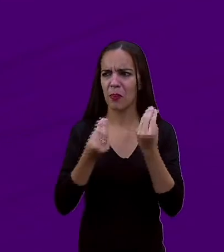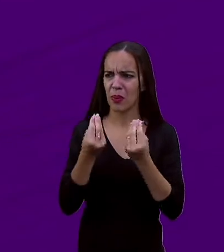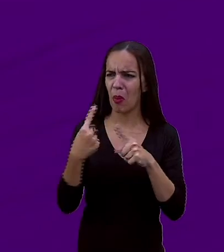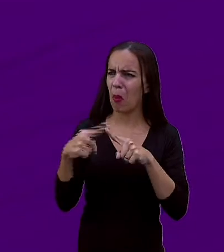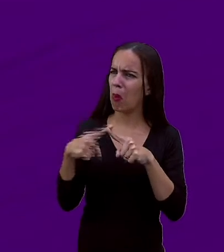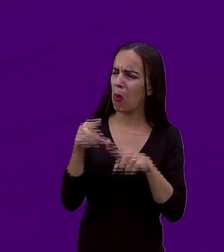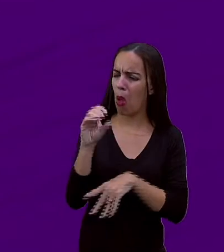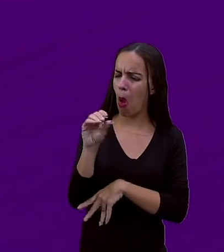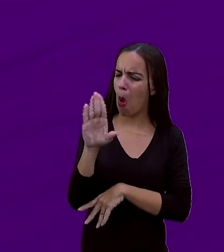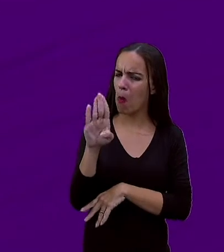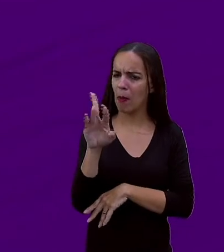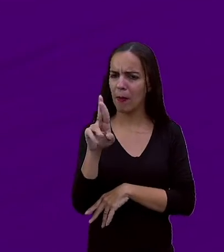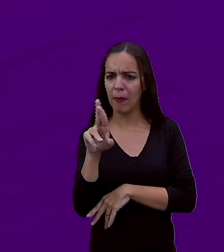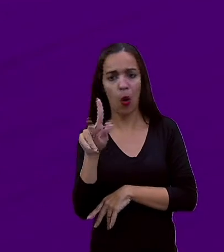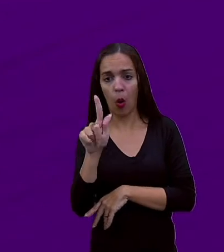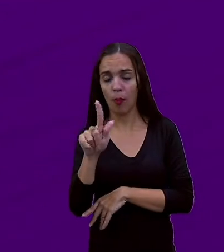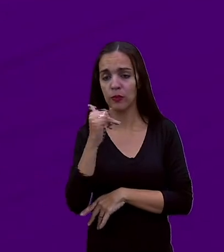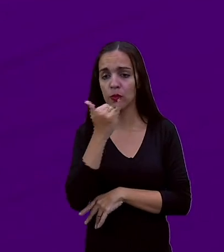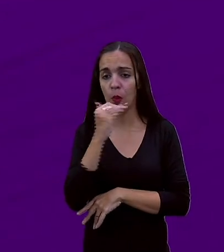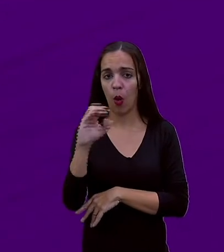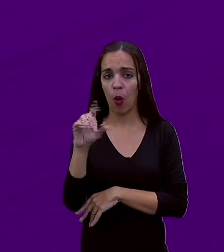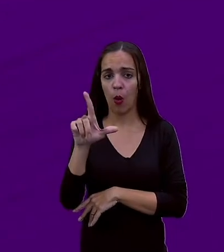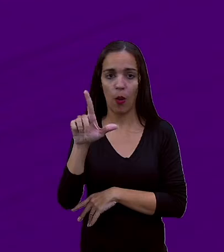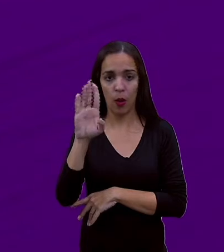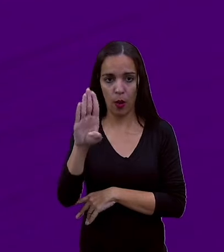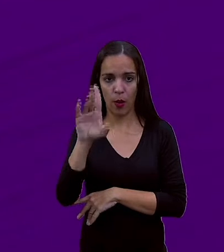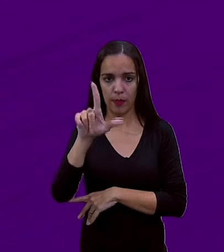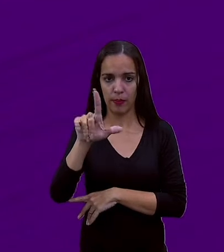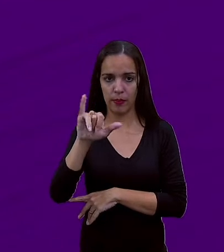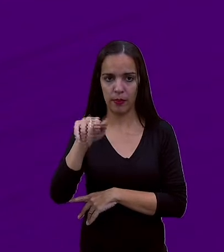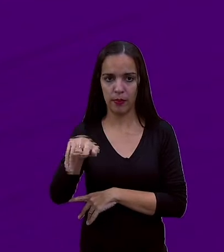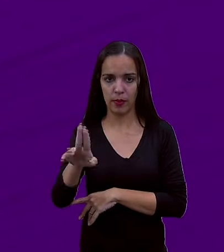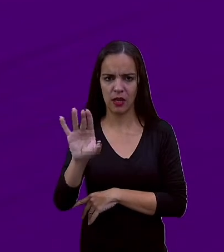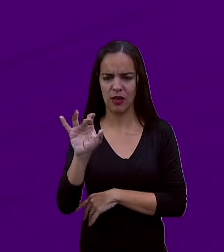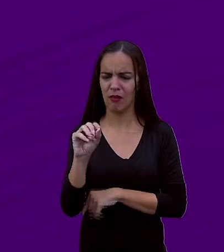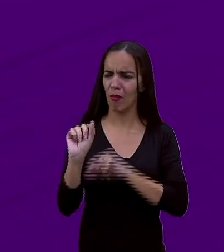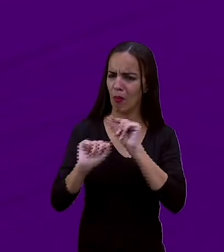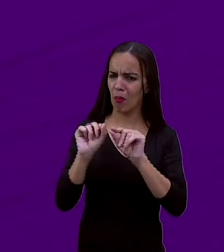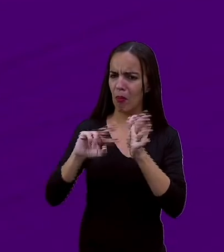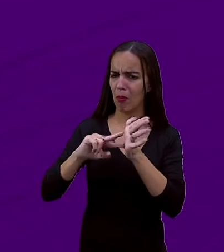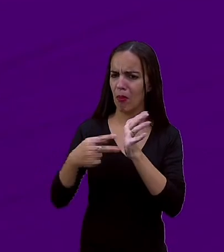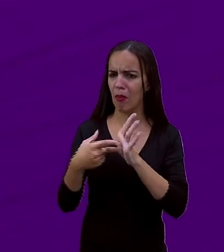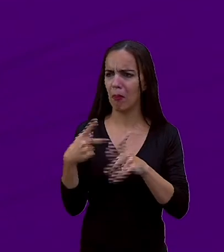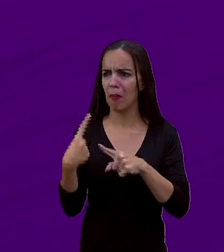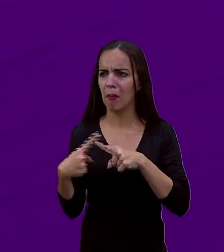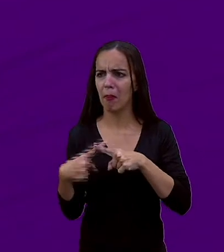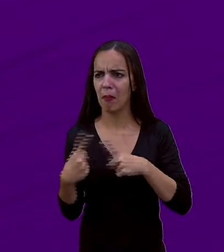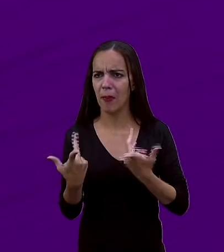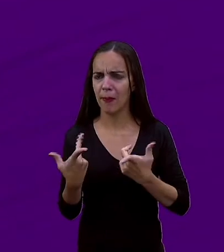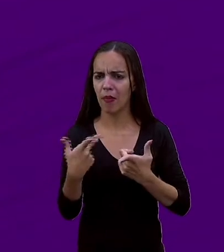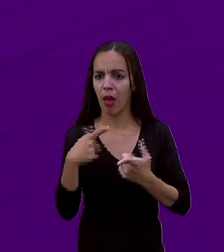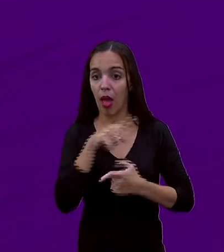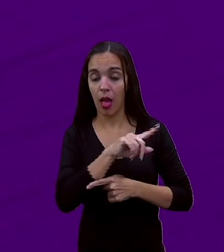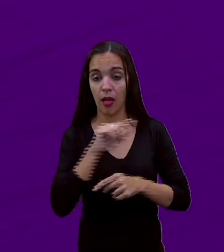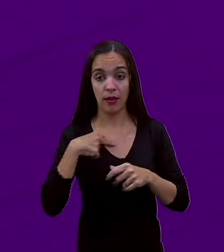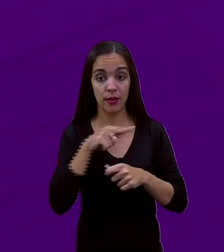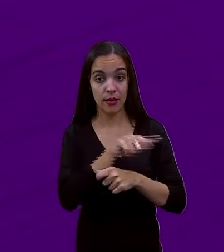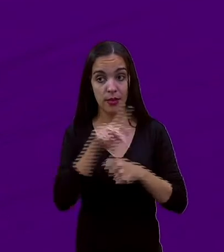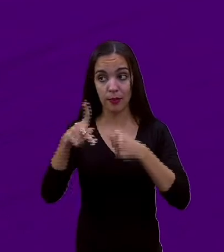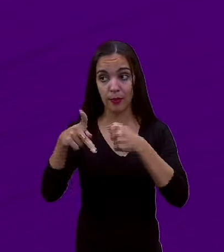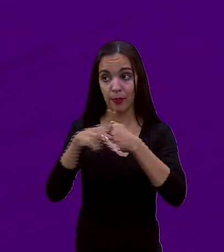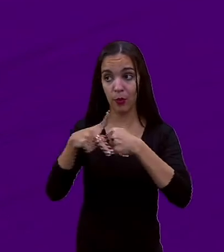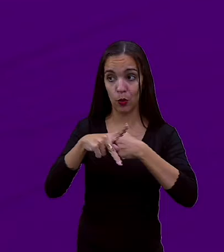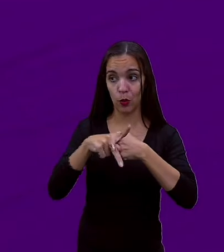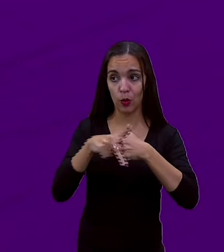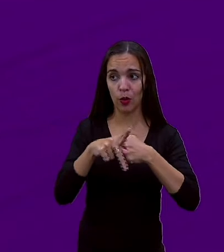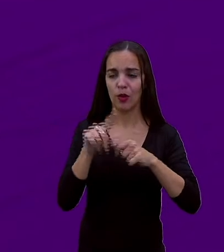que é oblíquo? Então agora nós vamos relembrar isso. Gente, o pronome, ele é uma